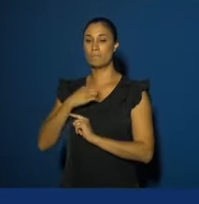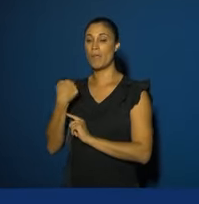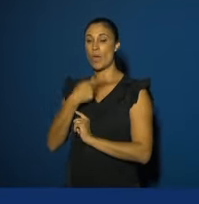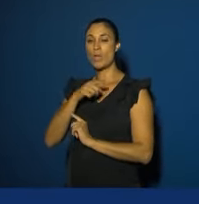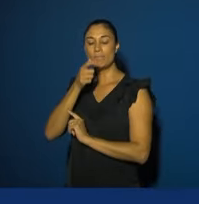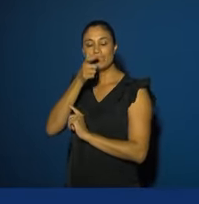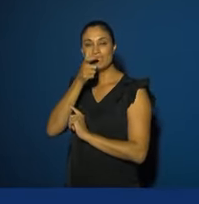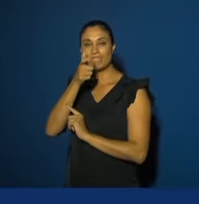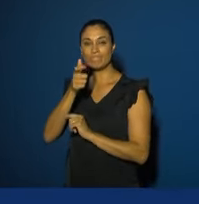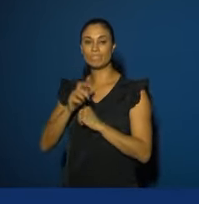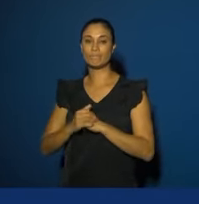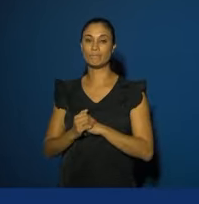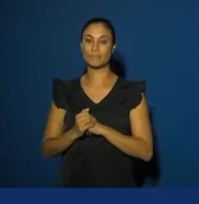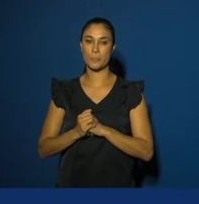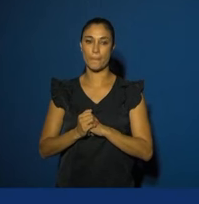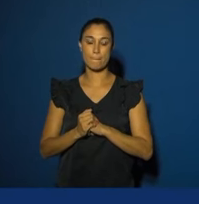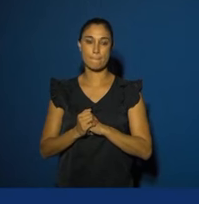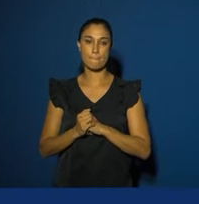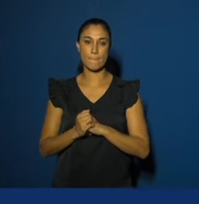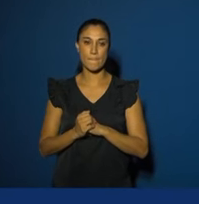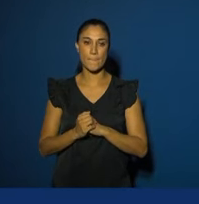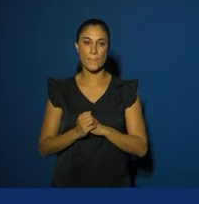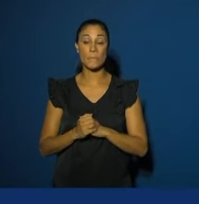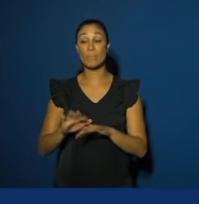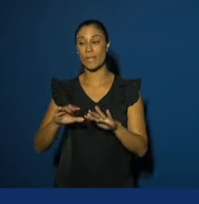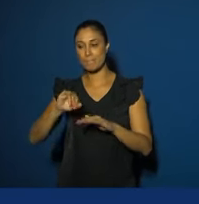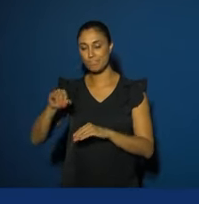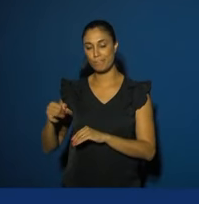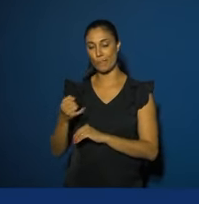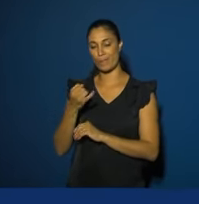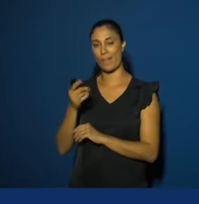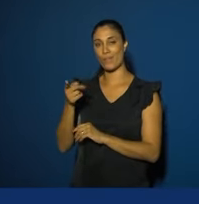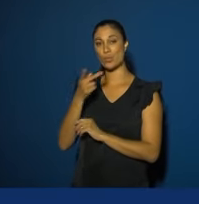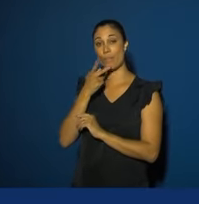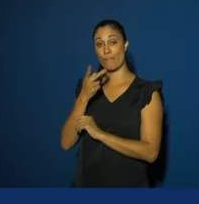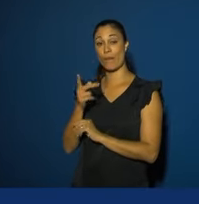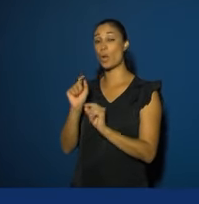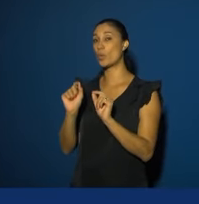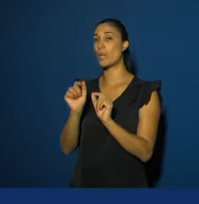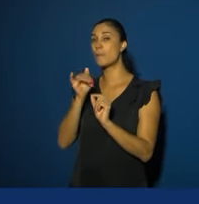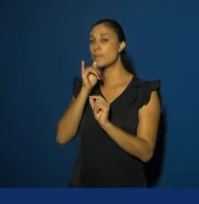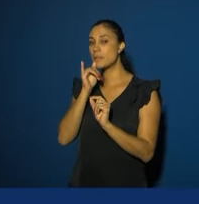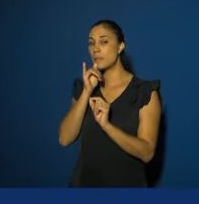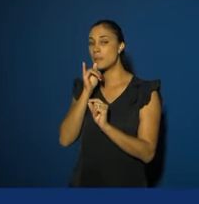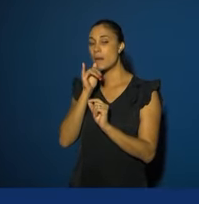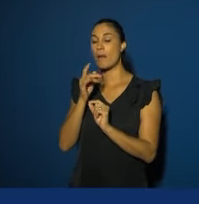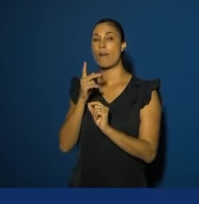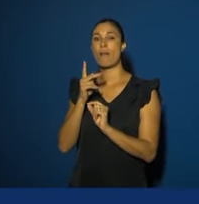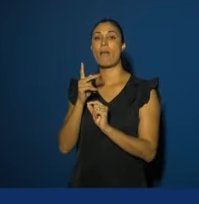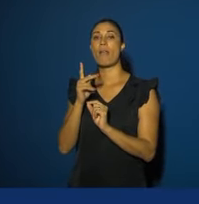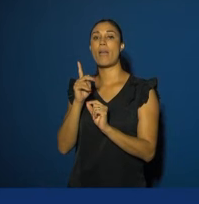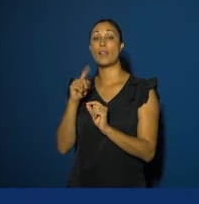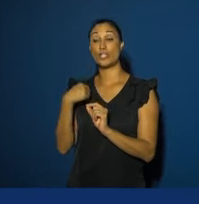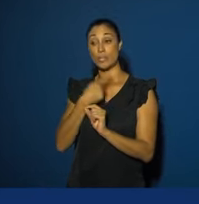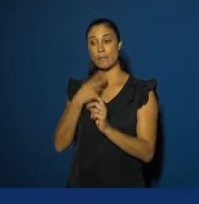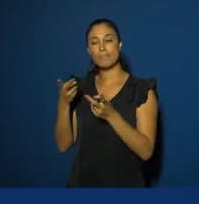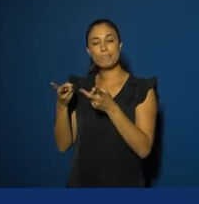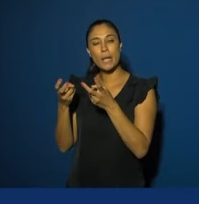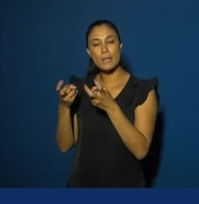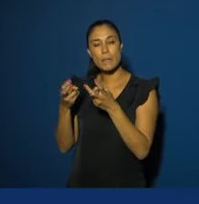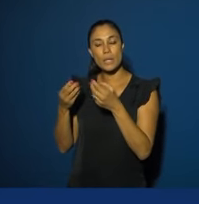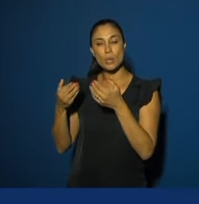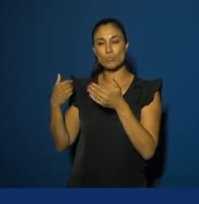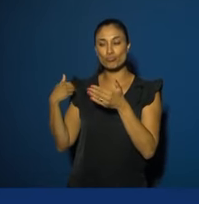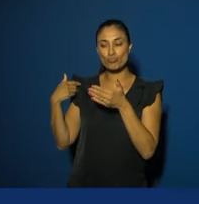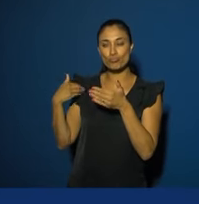mais interessante eu eu queria pegar exatamente desse Último Ponto Rafa quando você fala do om Channel né a gente tem visto ao longo dos